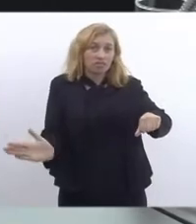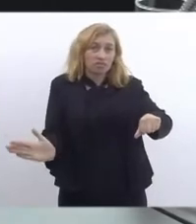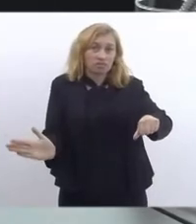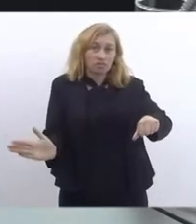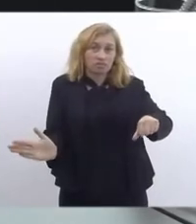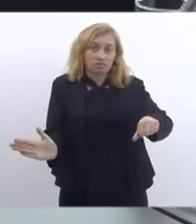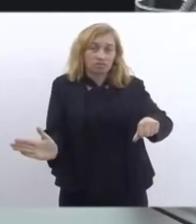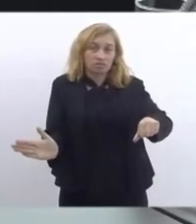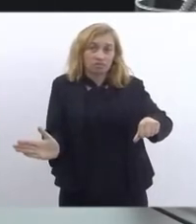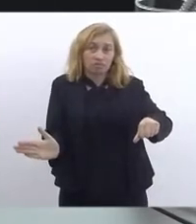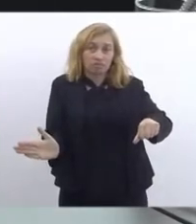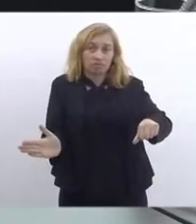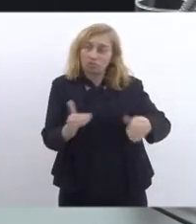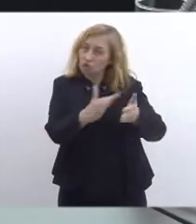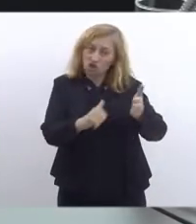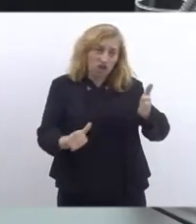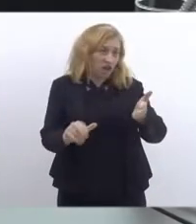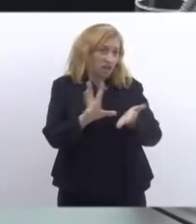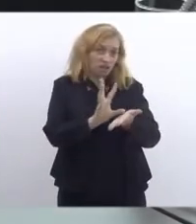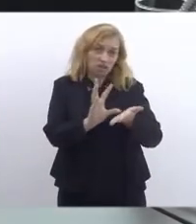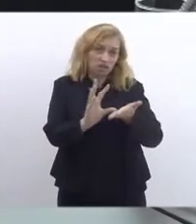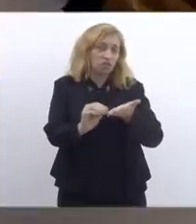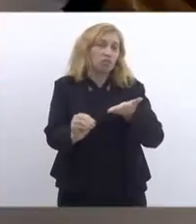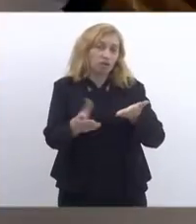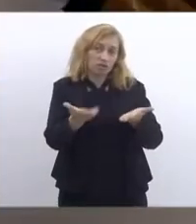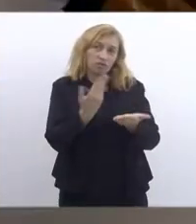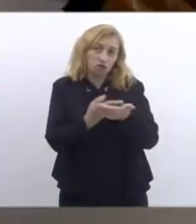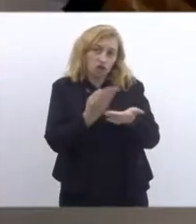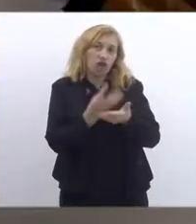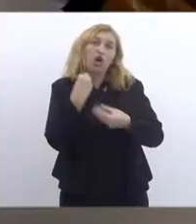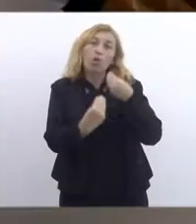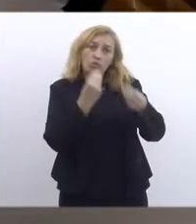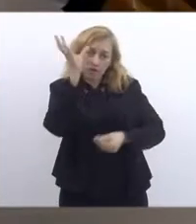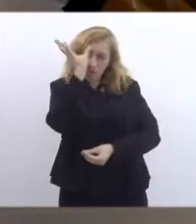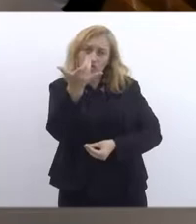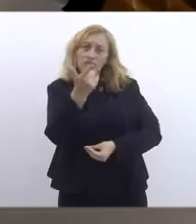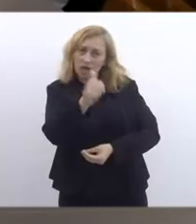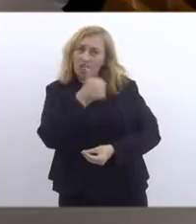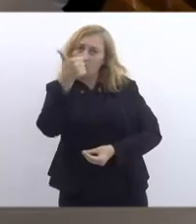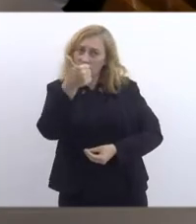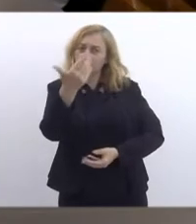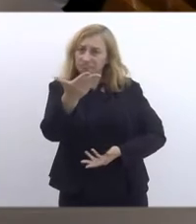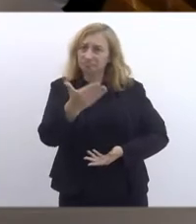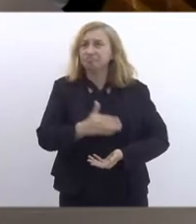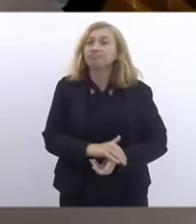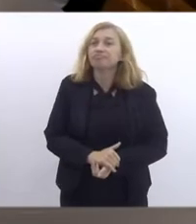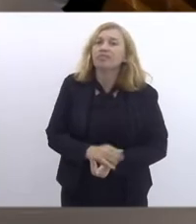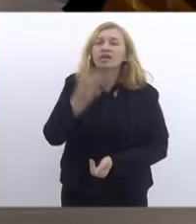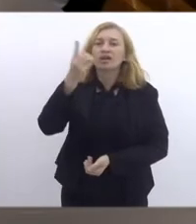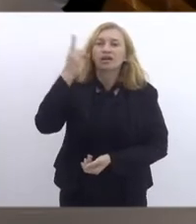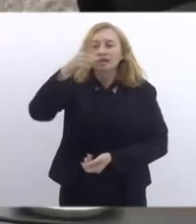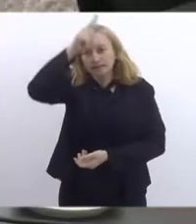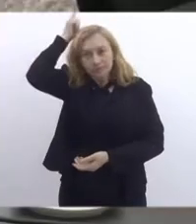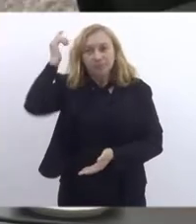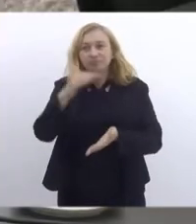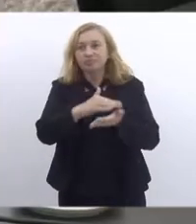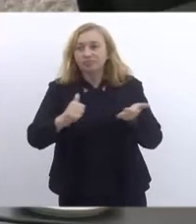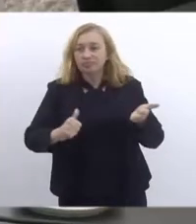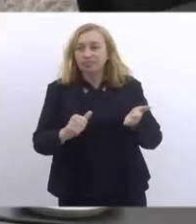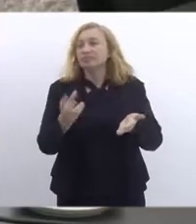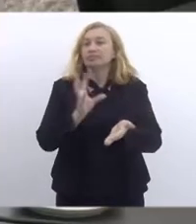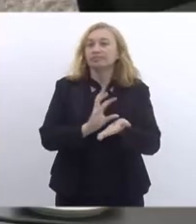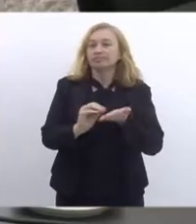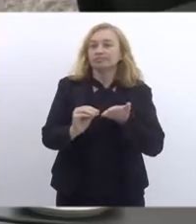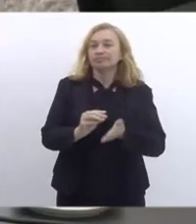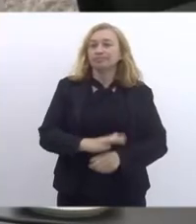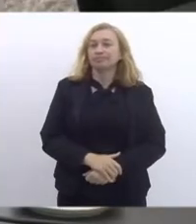Bom. Não, eu vou retirar de pauta, refazer. Vai estudar como resolver essa charada. Okay, resolveu, parece. Deputado Dispal, retira de pauta, relator. O pessoal